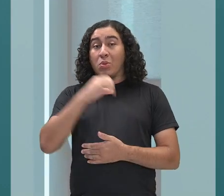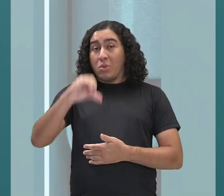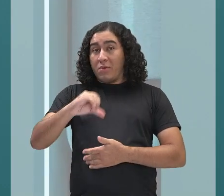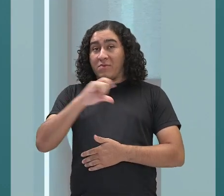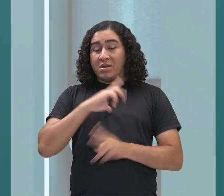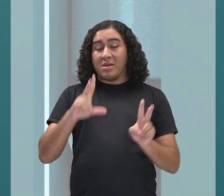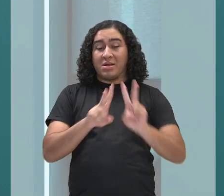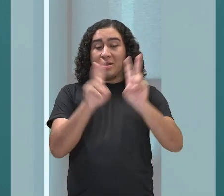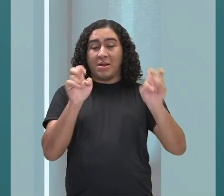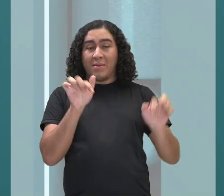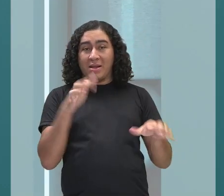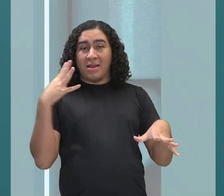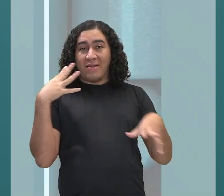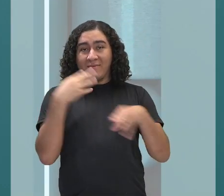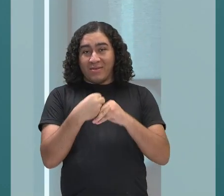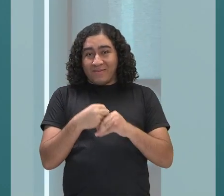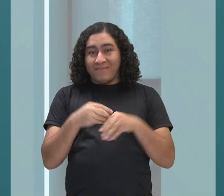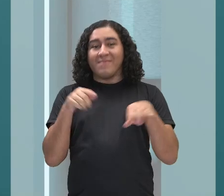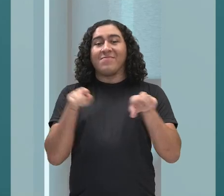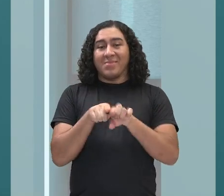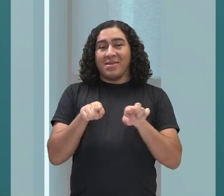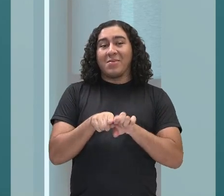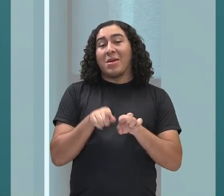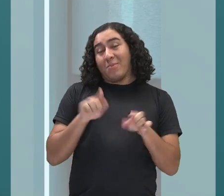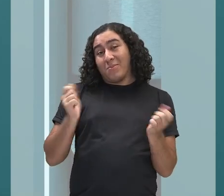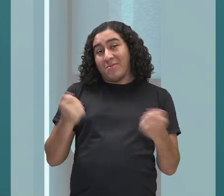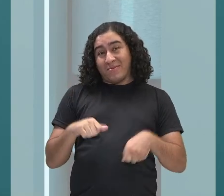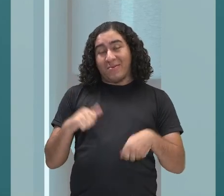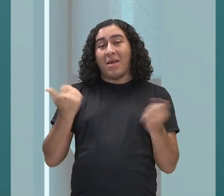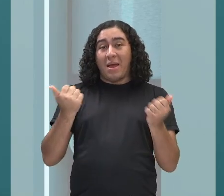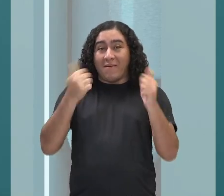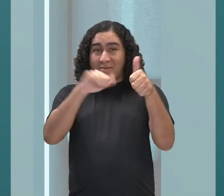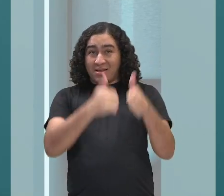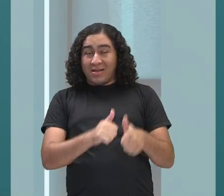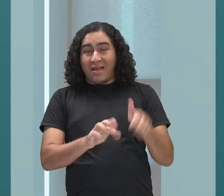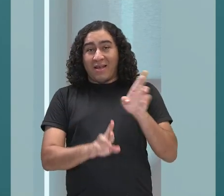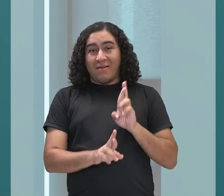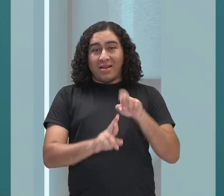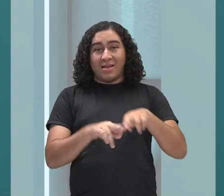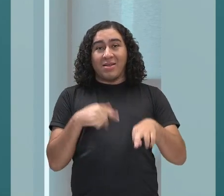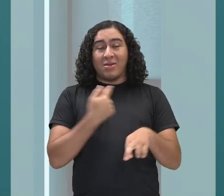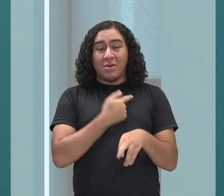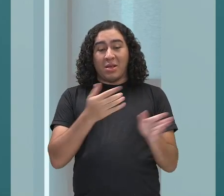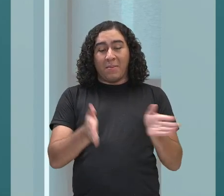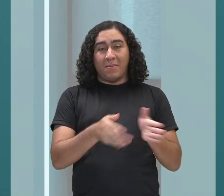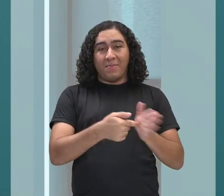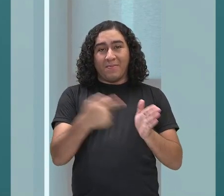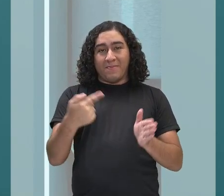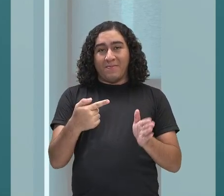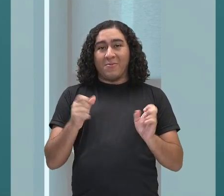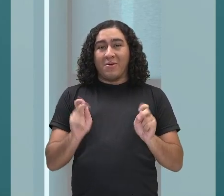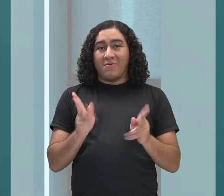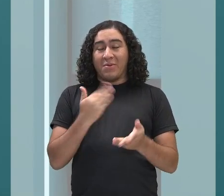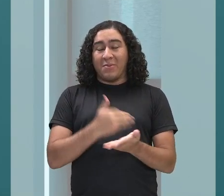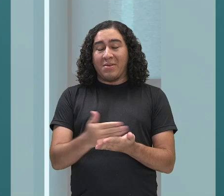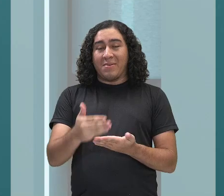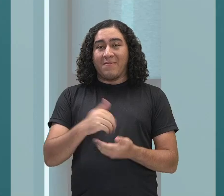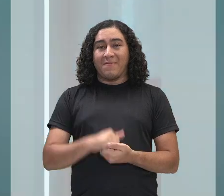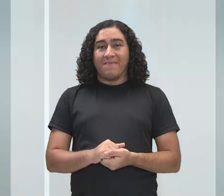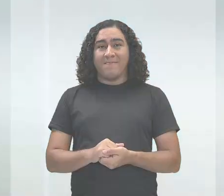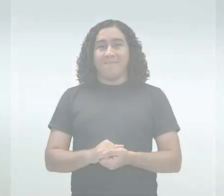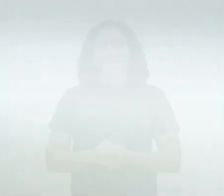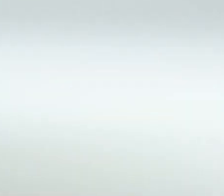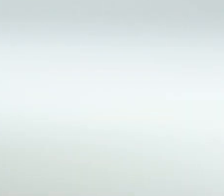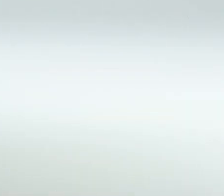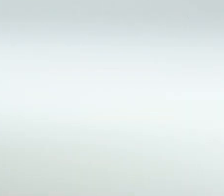tratar aí da revisão, e posteriormente da avaliação, referente aí à nossa primeira unidade. Vamos iniciar nossa revisão?